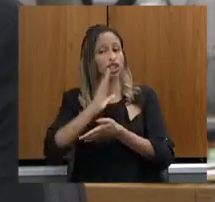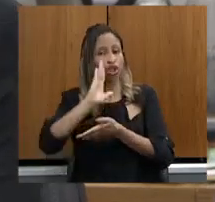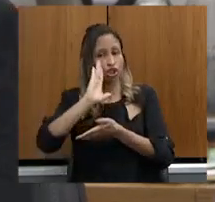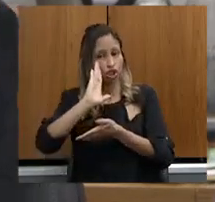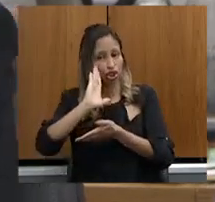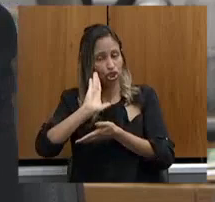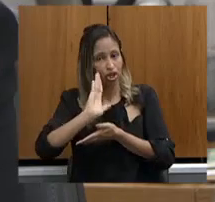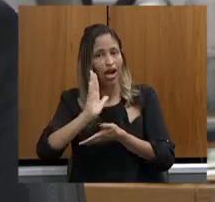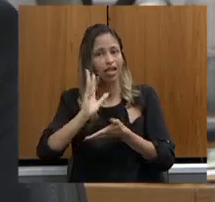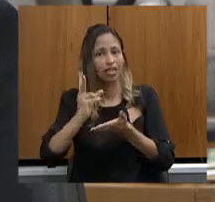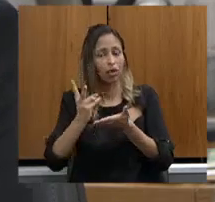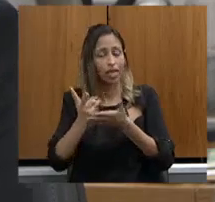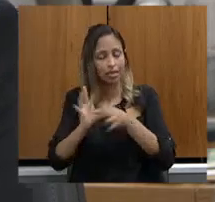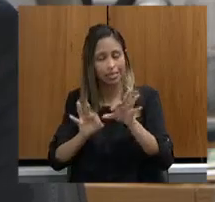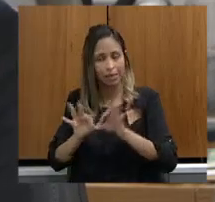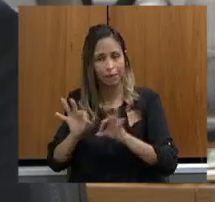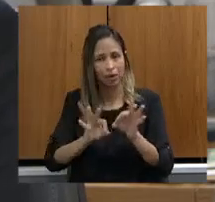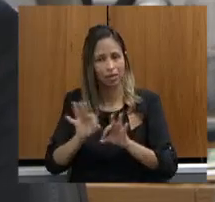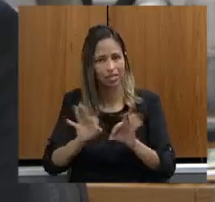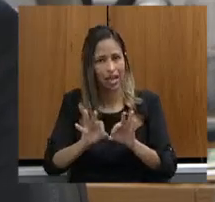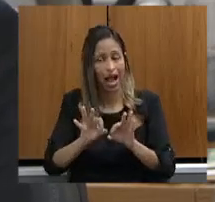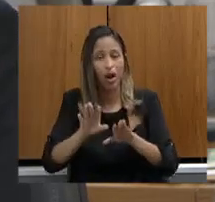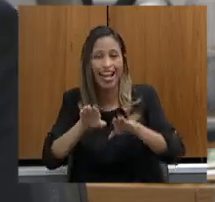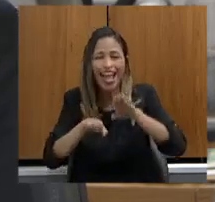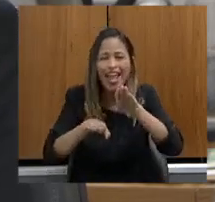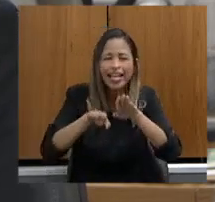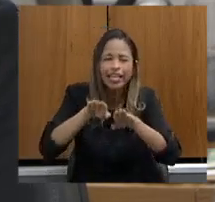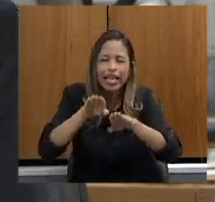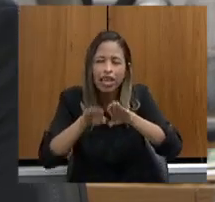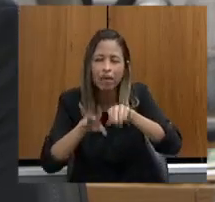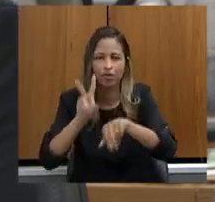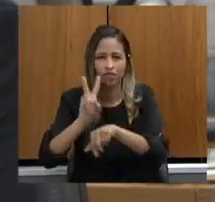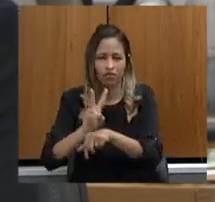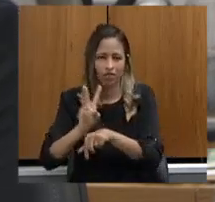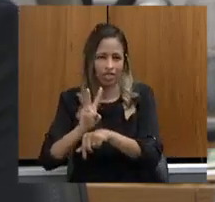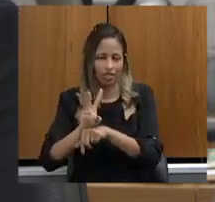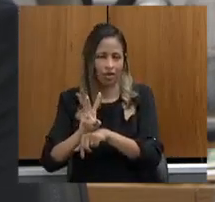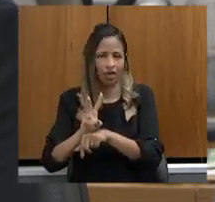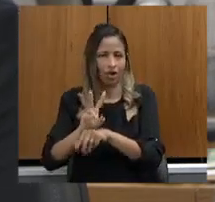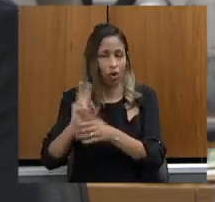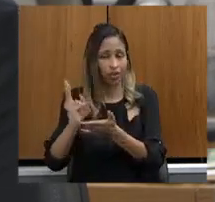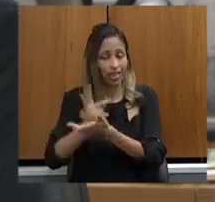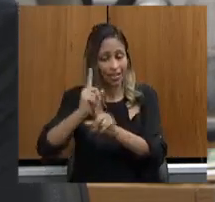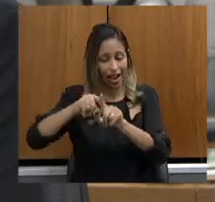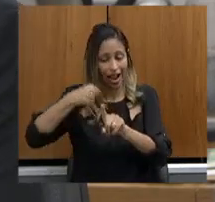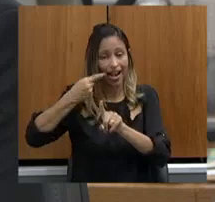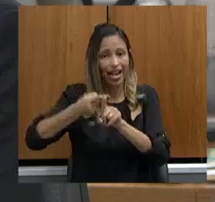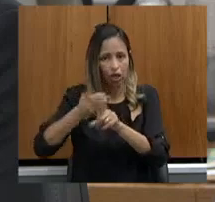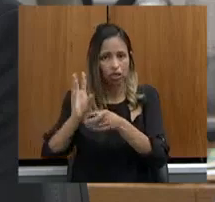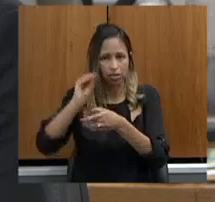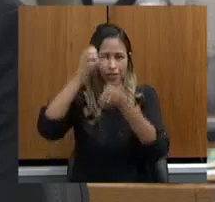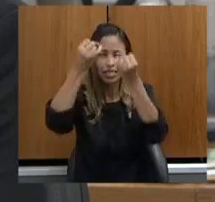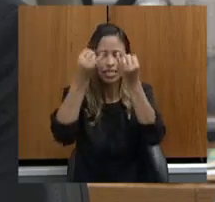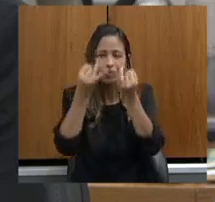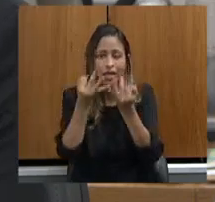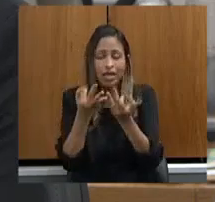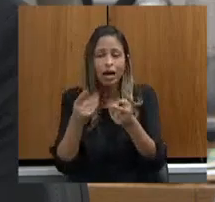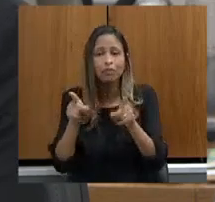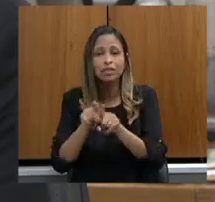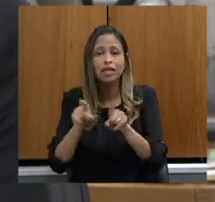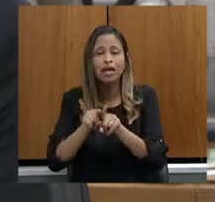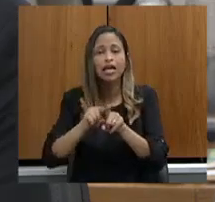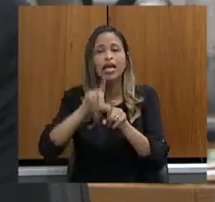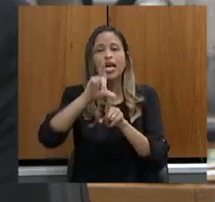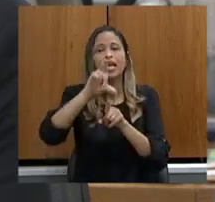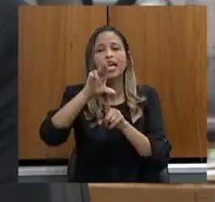já vem sendo atacada nesse processo agora o equilíbrio Scania é necessário porque inclusive além de tudo isso que a gente colocou tem a questão da